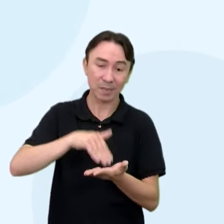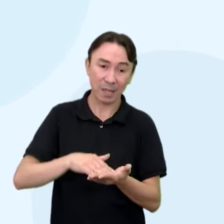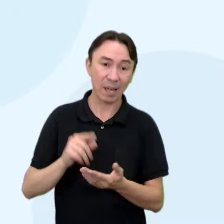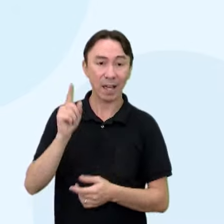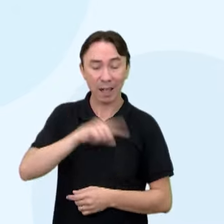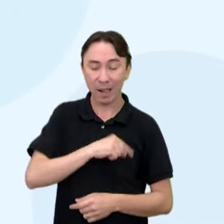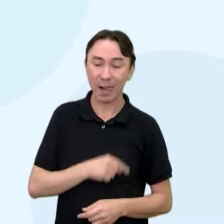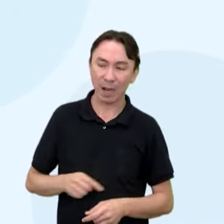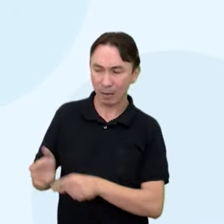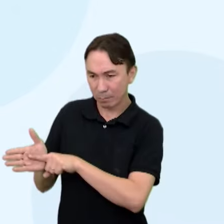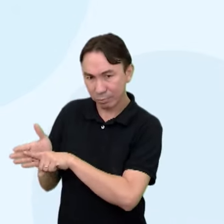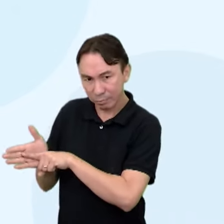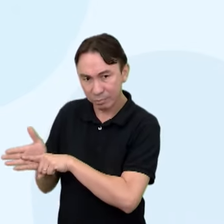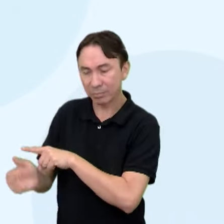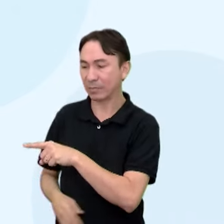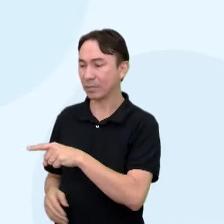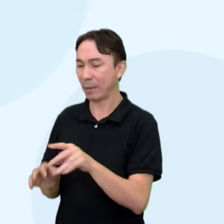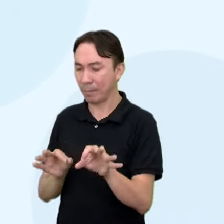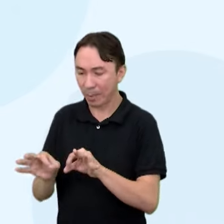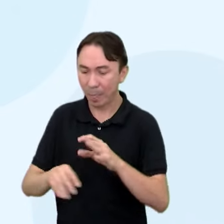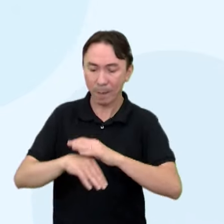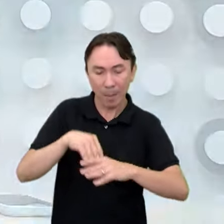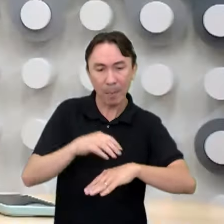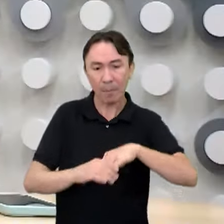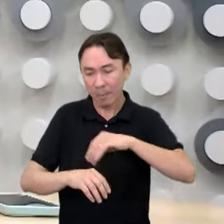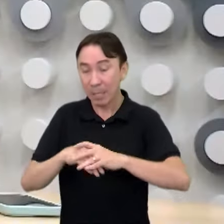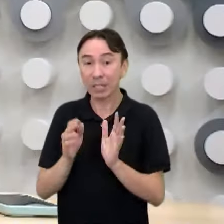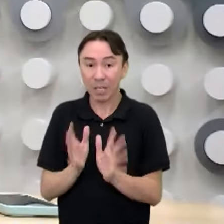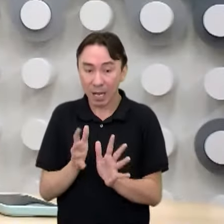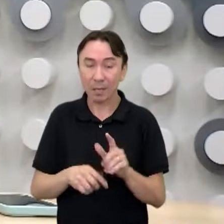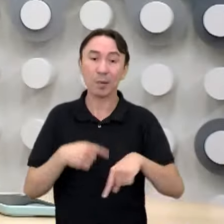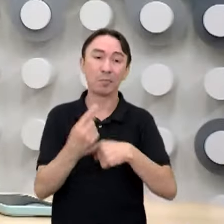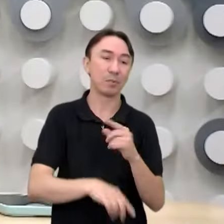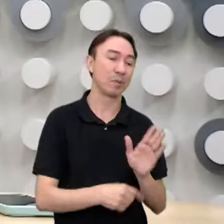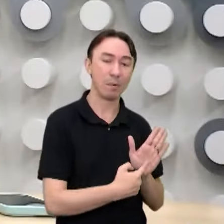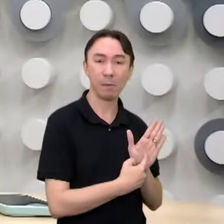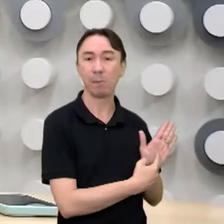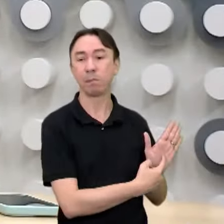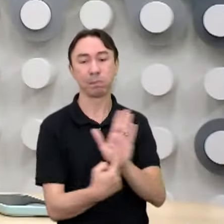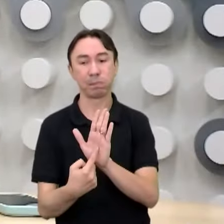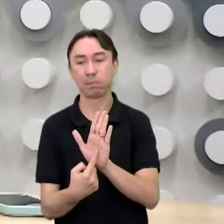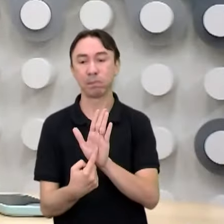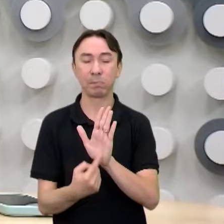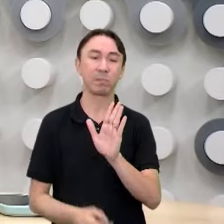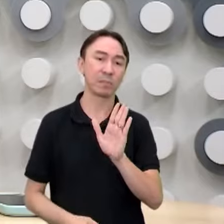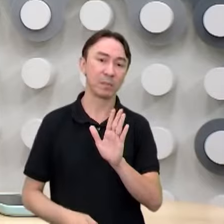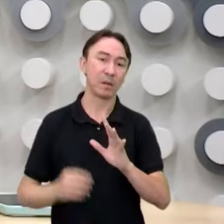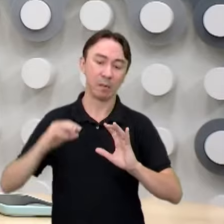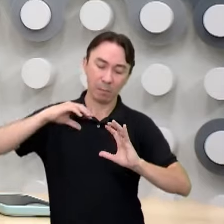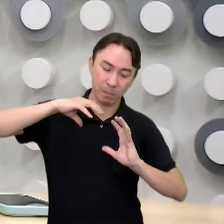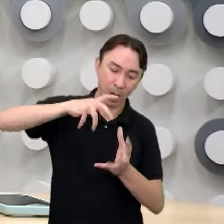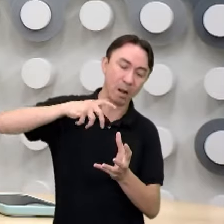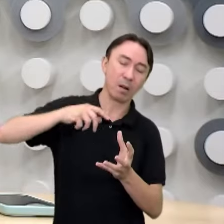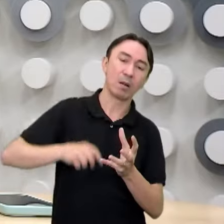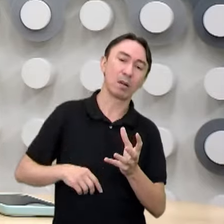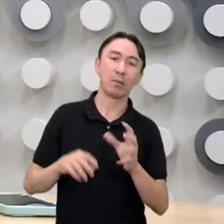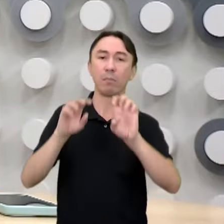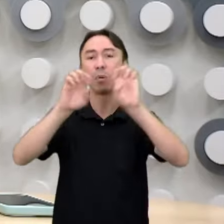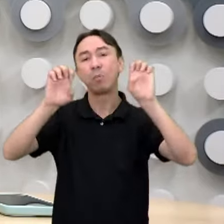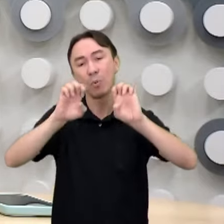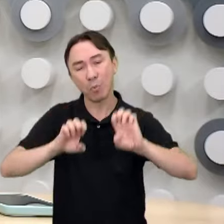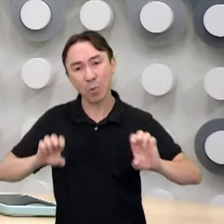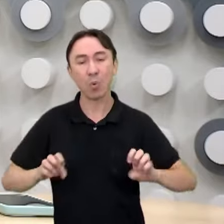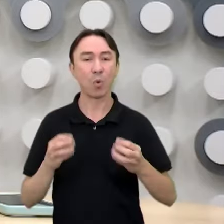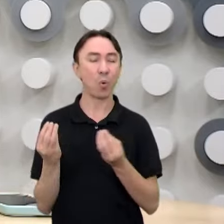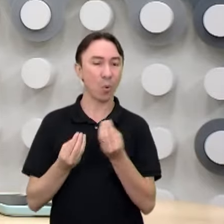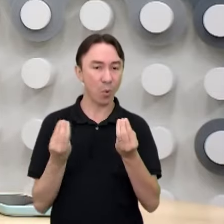aí fez aí as maquetes, né, que vocês podem estar fazendo aí da estrutura interna do planeta, mostrando as placas tectônicas.